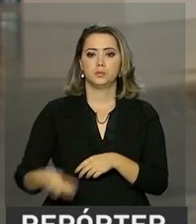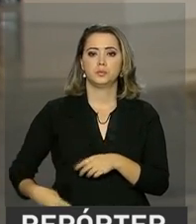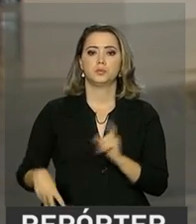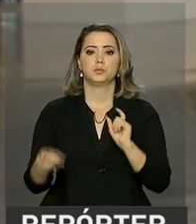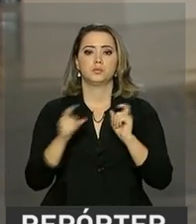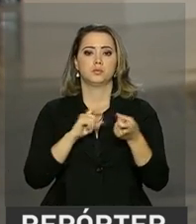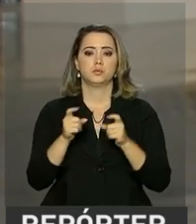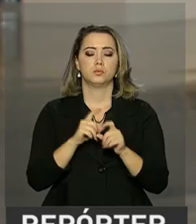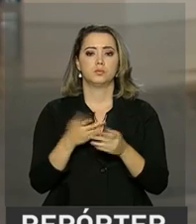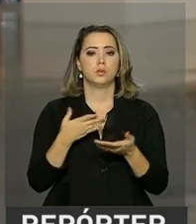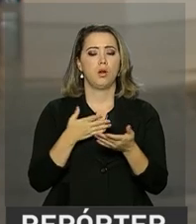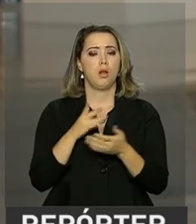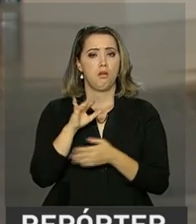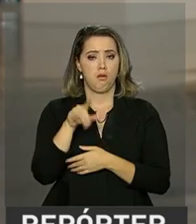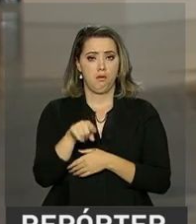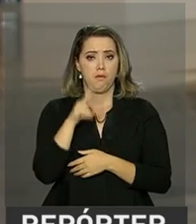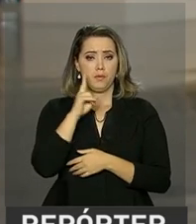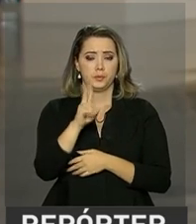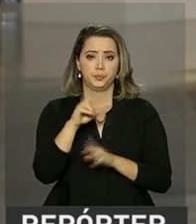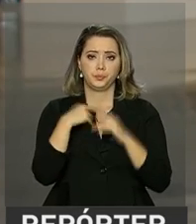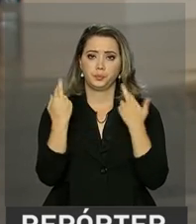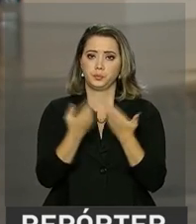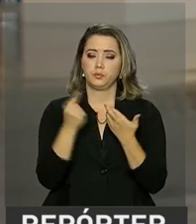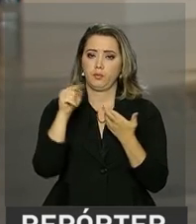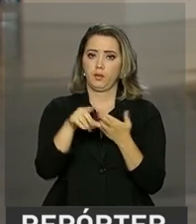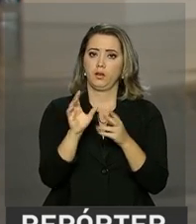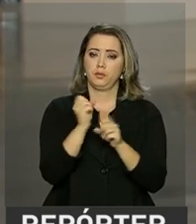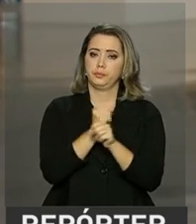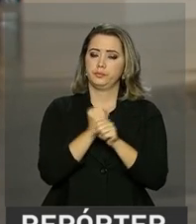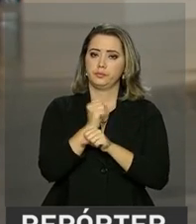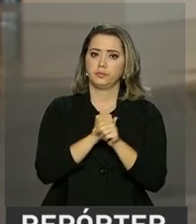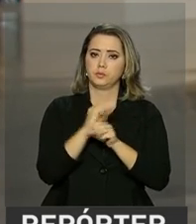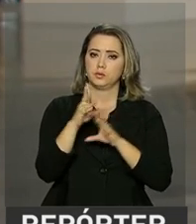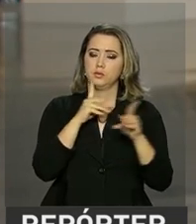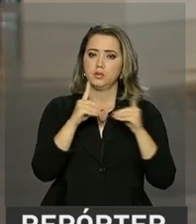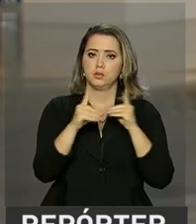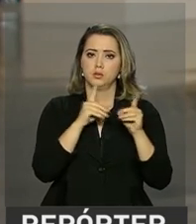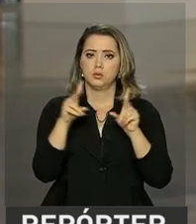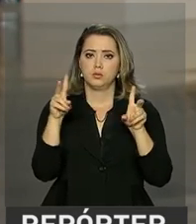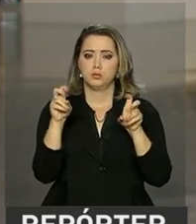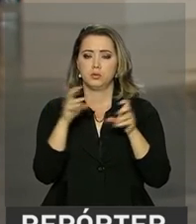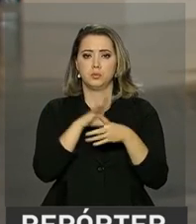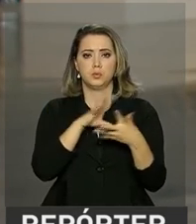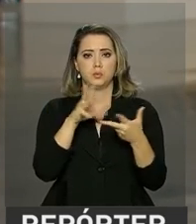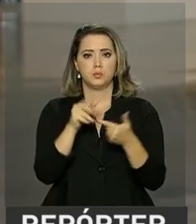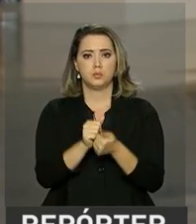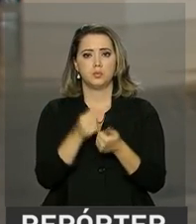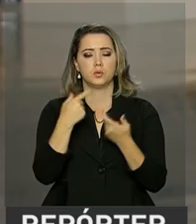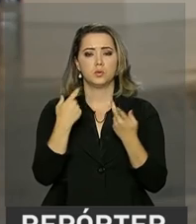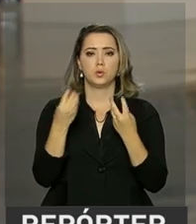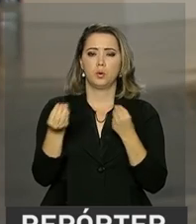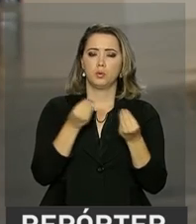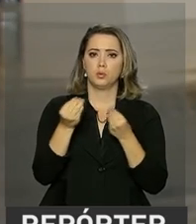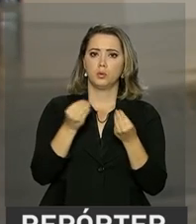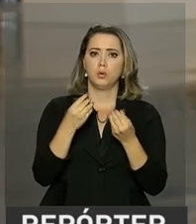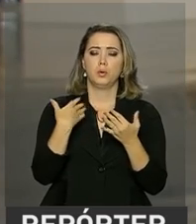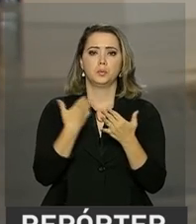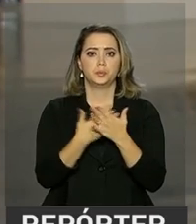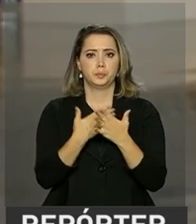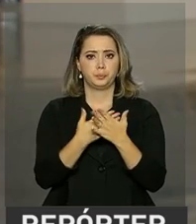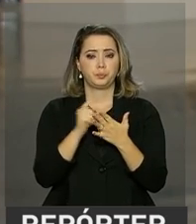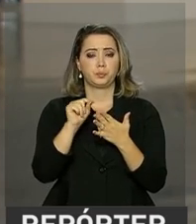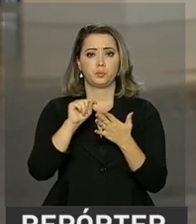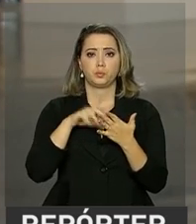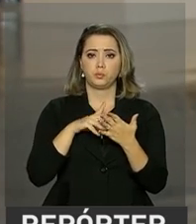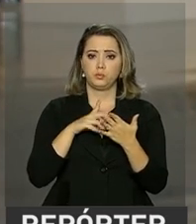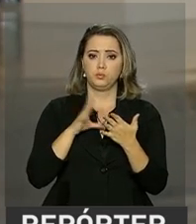Henrique meeles aproveitou esta reunião anual para discutir temas da economia mundial o dever de casa que está sendo colocado